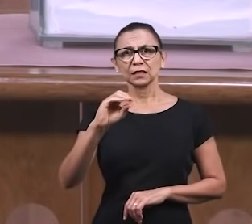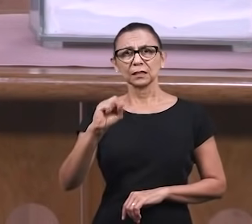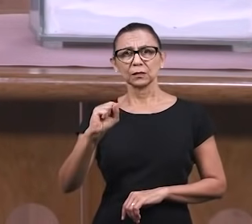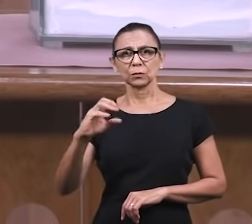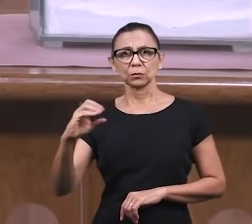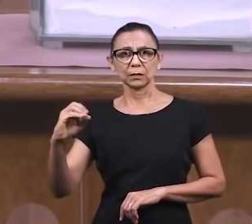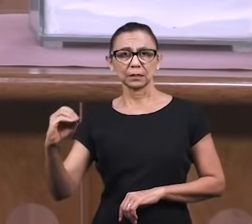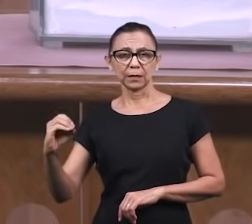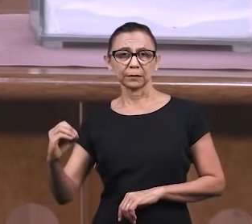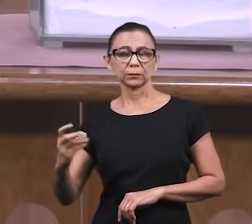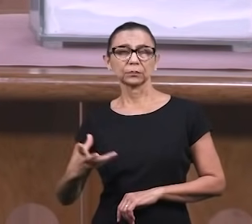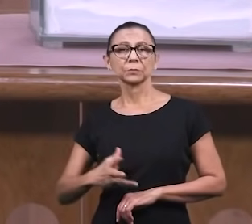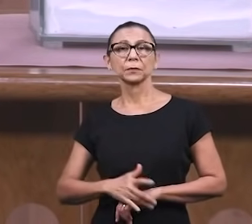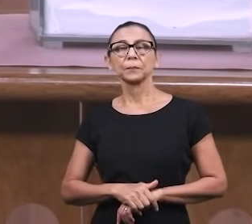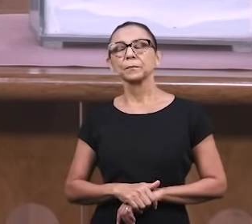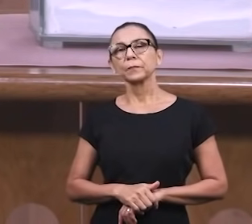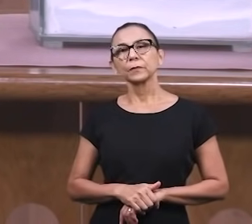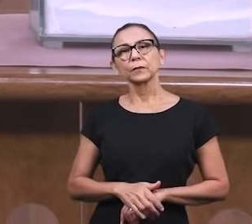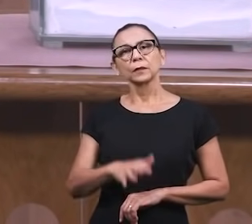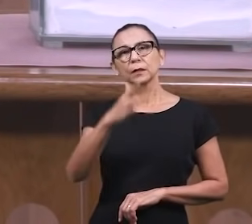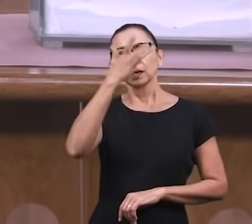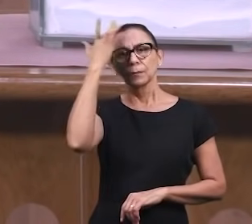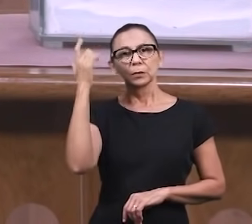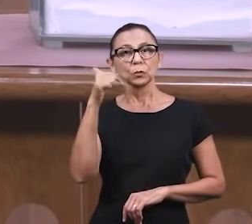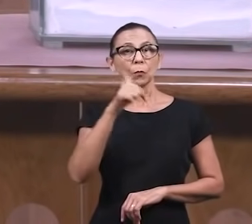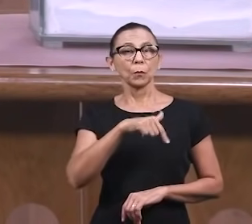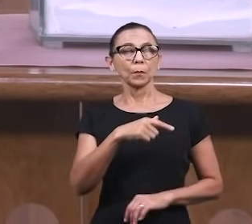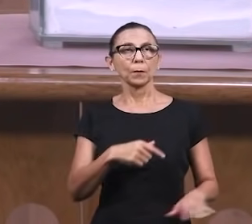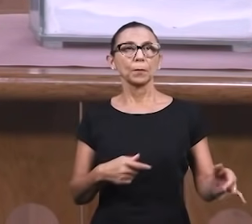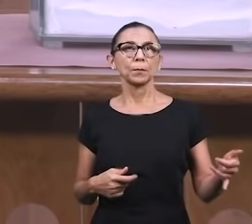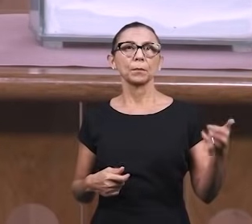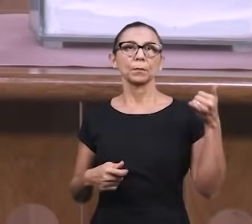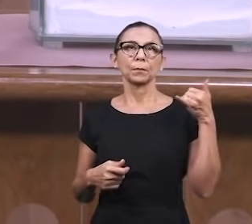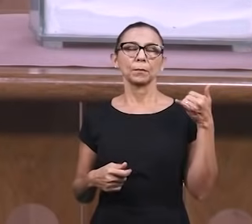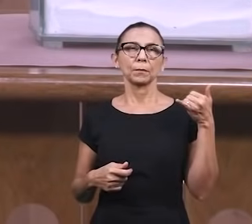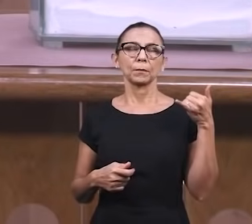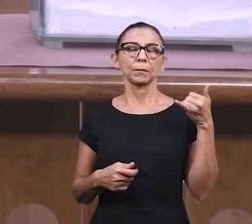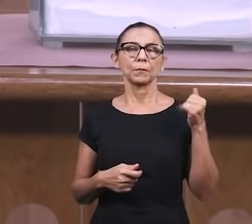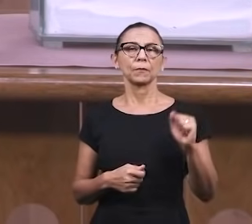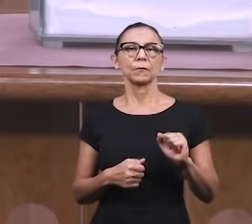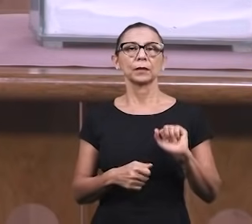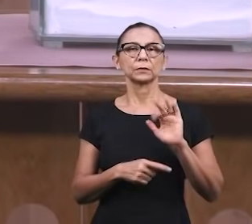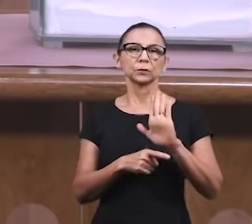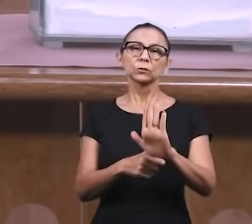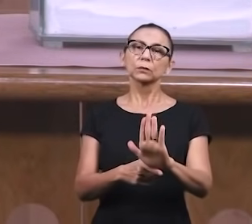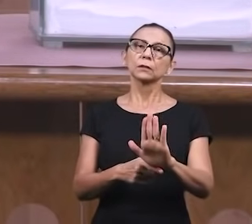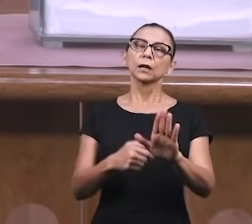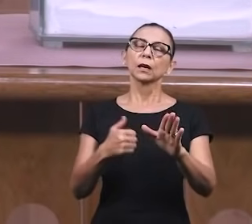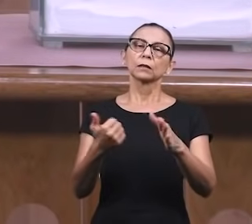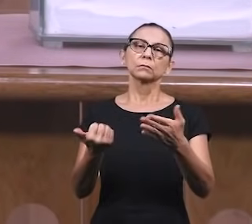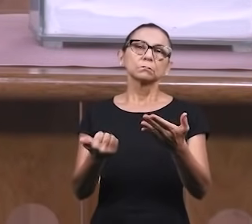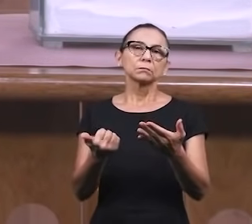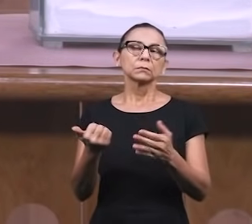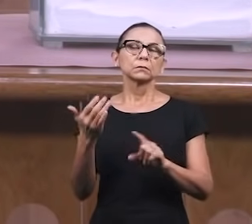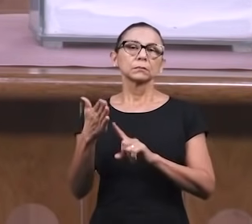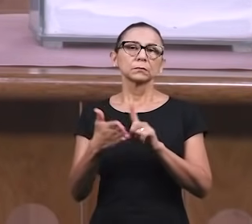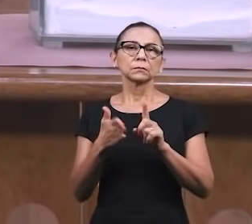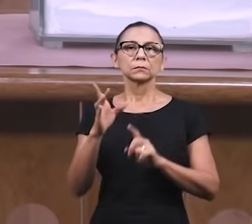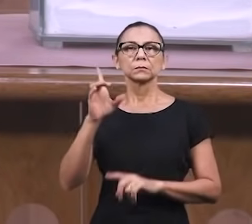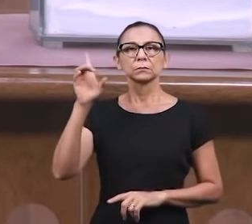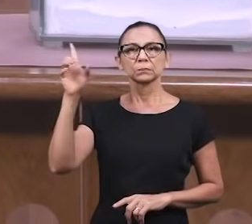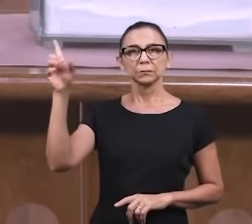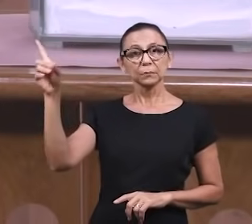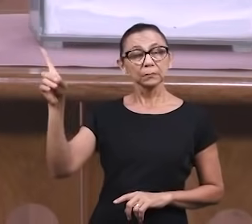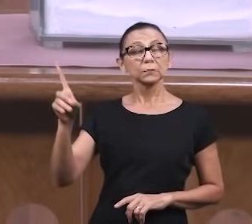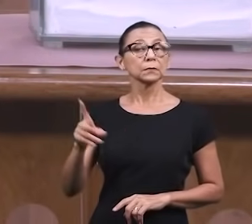gratuita. E outra, a pessoa que vai estar do outro lado da linha vai te ouvir, vai orar por você, vai te trazer uma palavra da parte de Deus e não